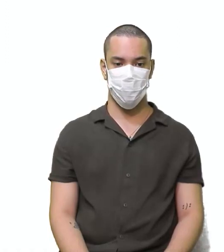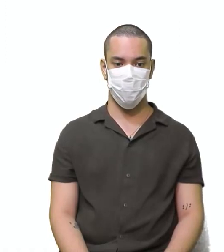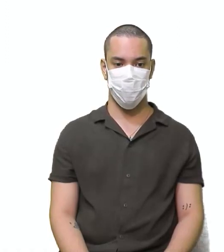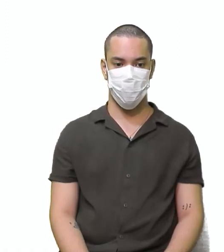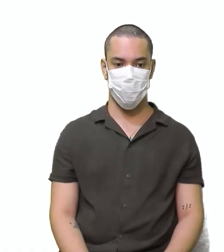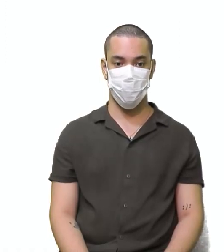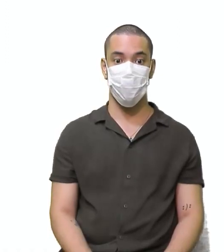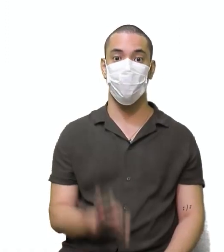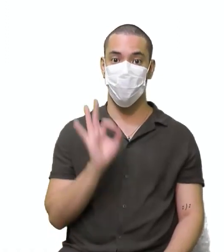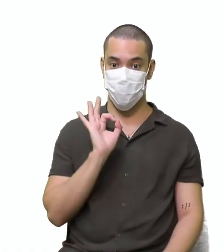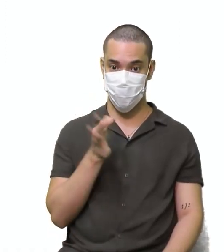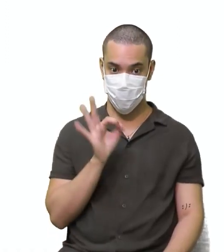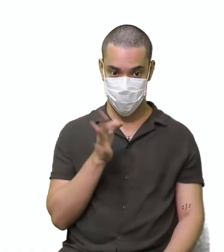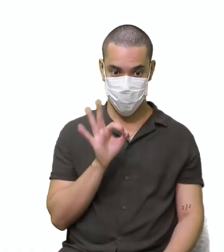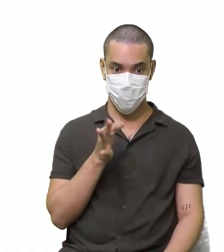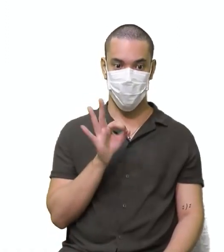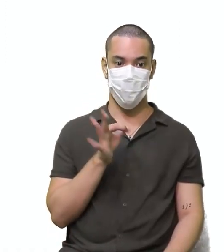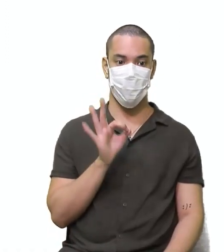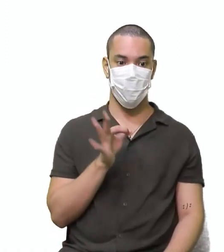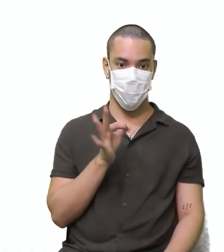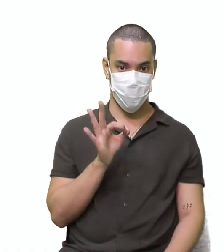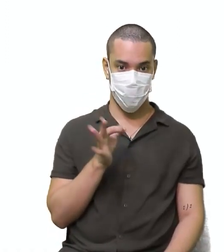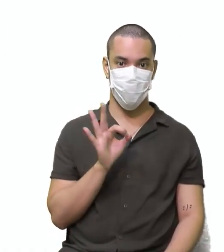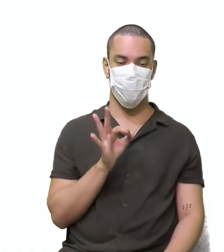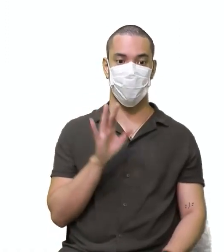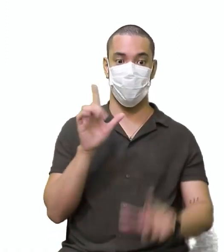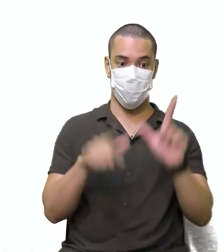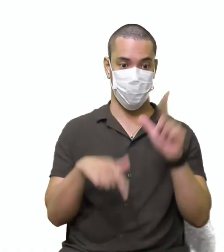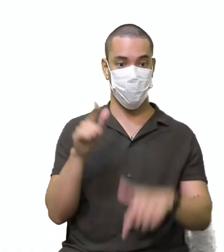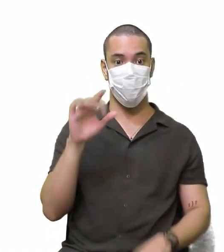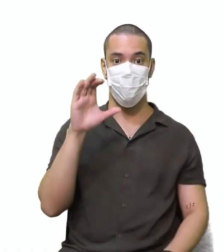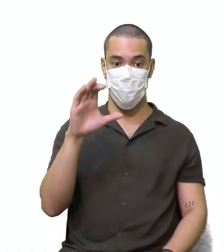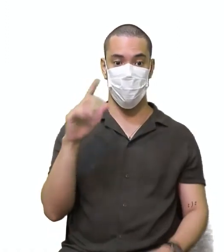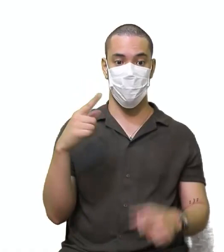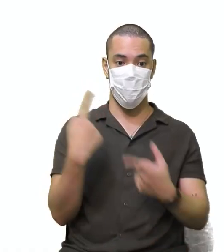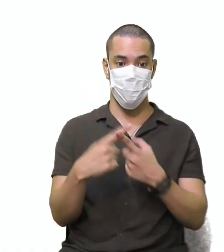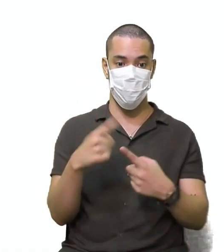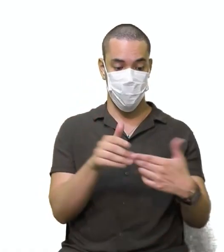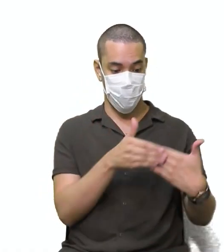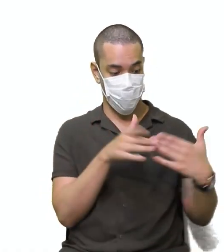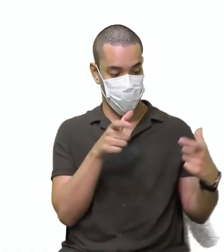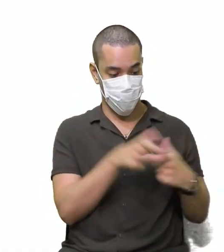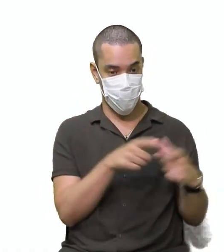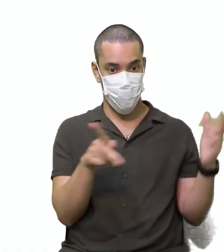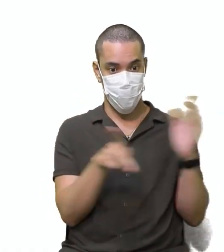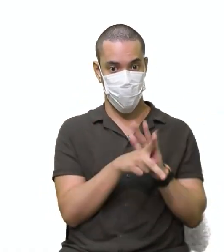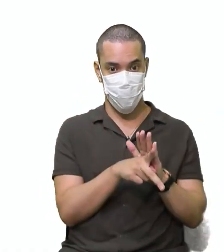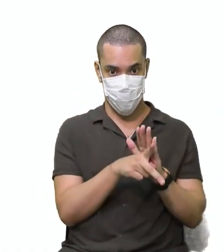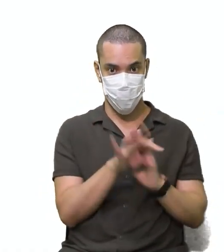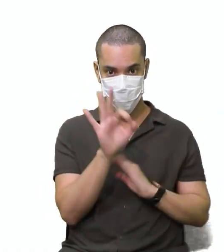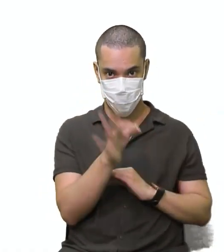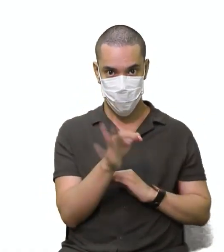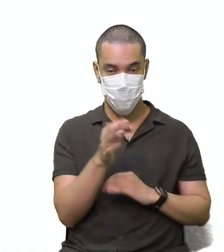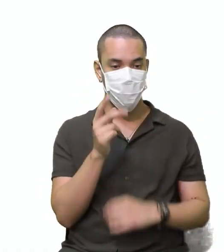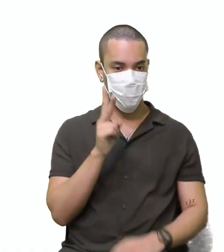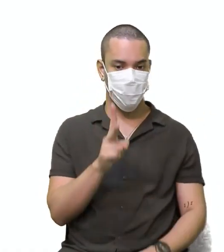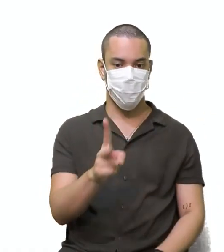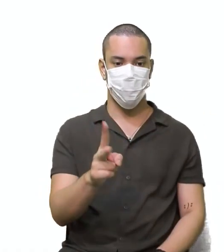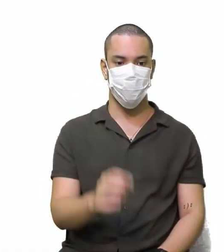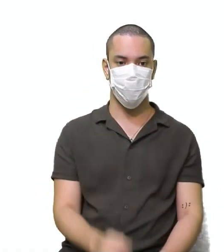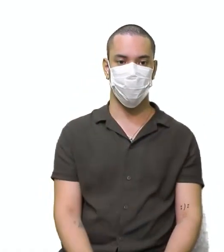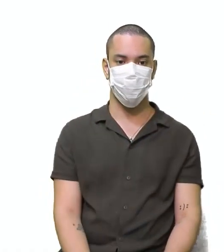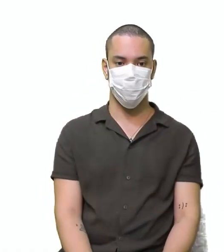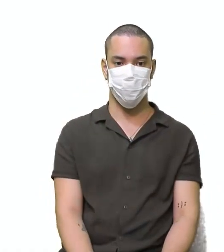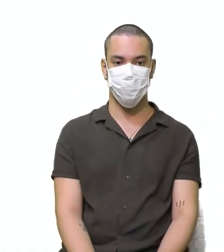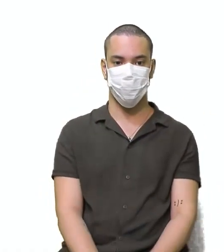Esse bicho apareceu? Ali, a herança restrita, então, ao sexo. Vamos seguindo, prof? Vamos